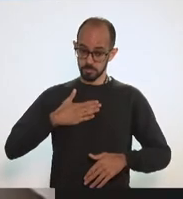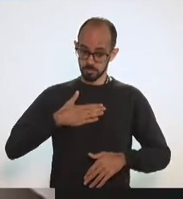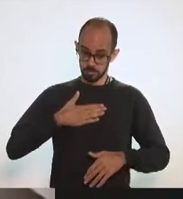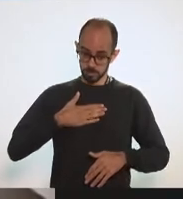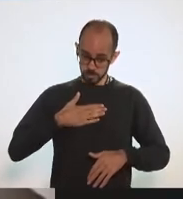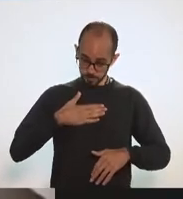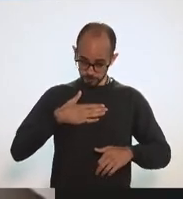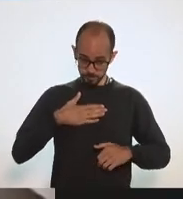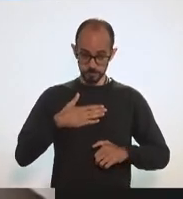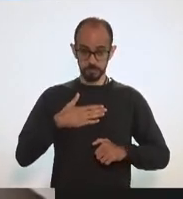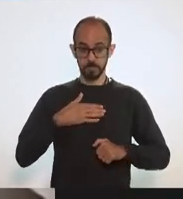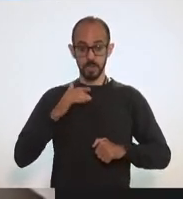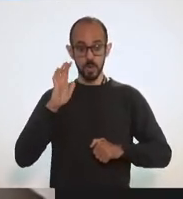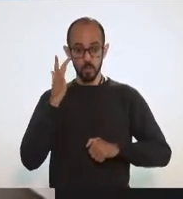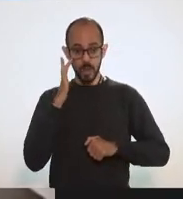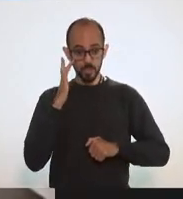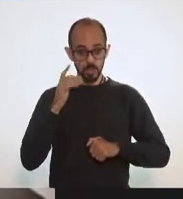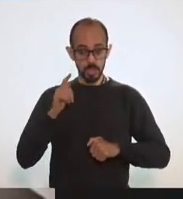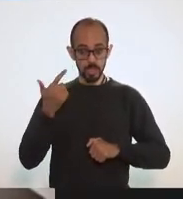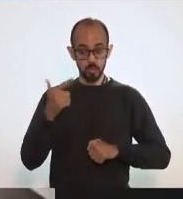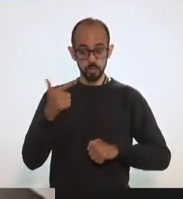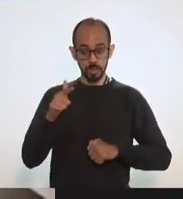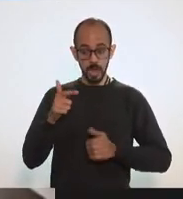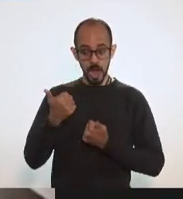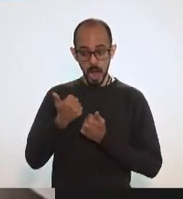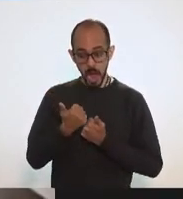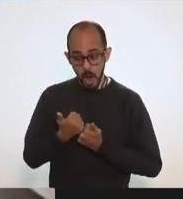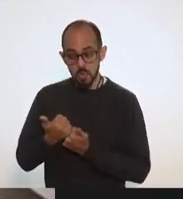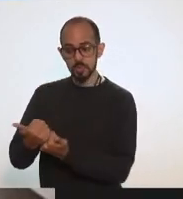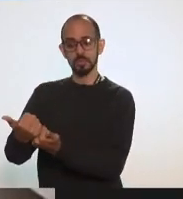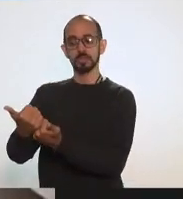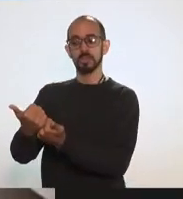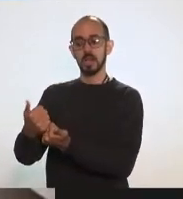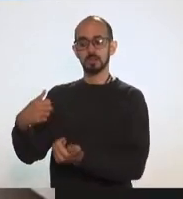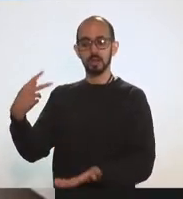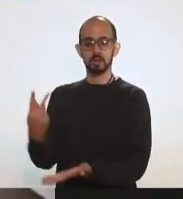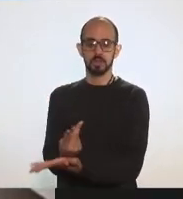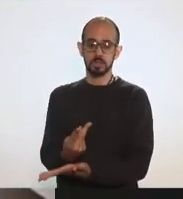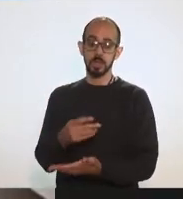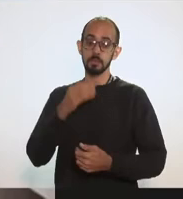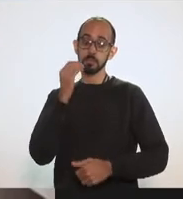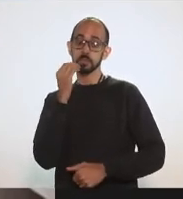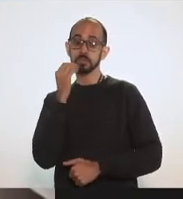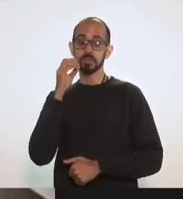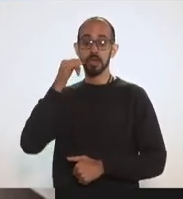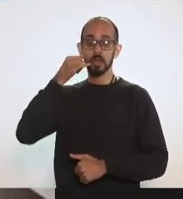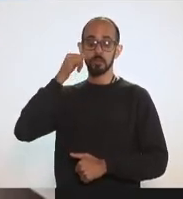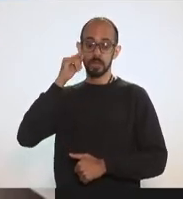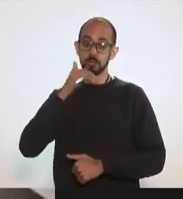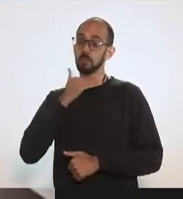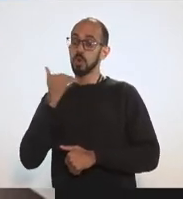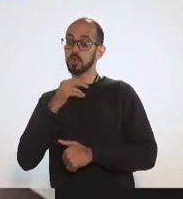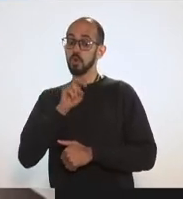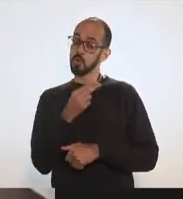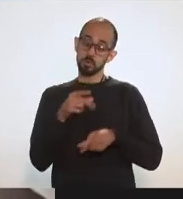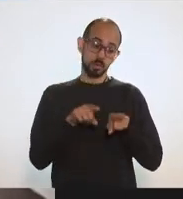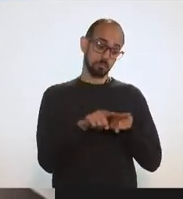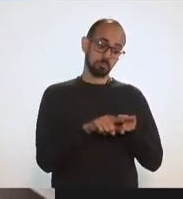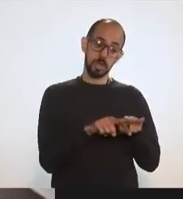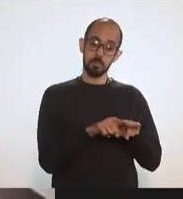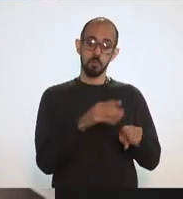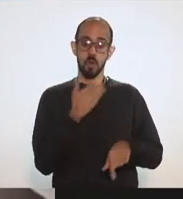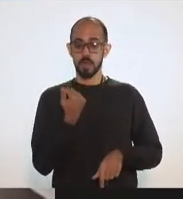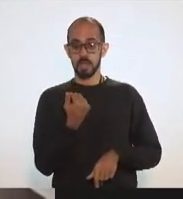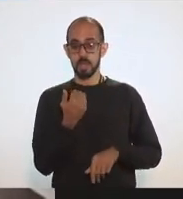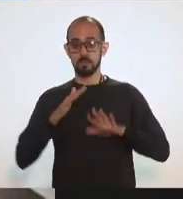fato danoso, ele não tenha contribuído diretamente. Ele poderia ter evitado morte, estando ali, ou morrido, propriamente dito. Mas